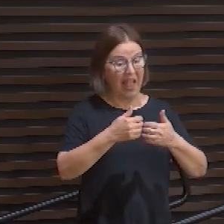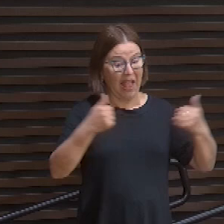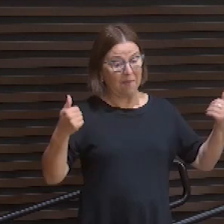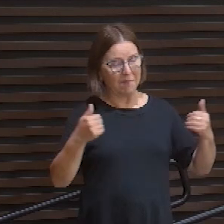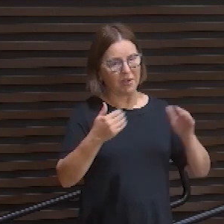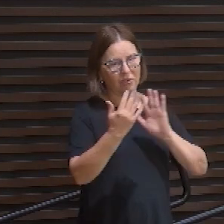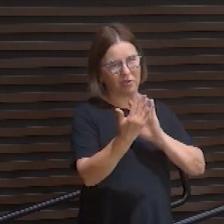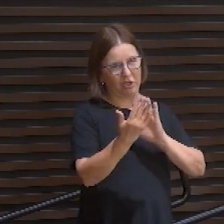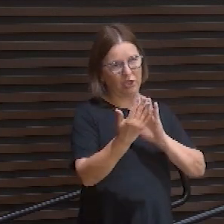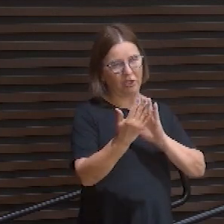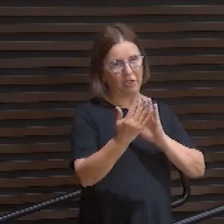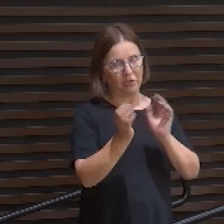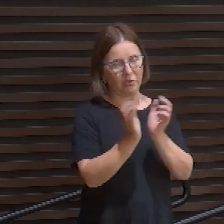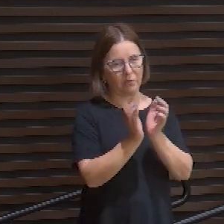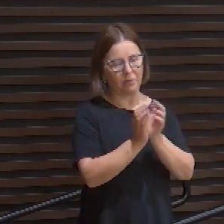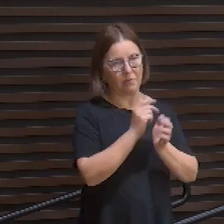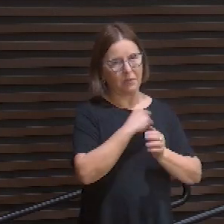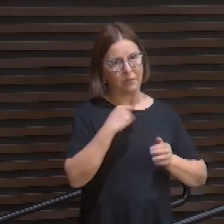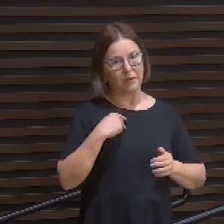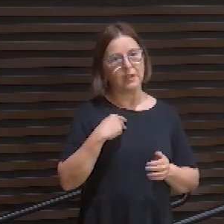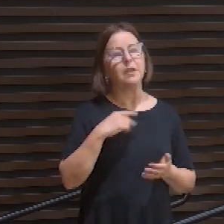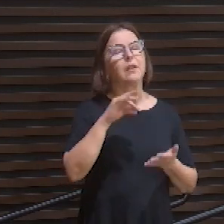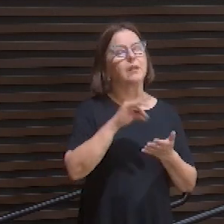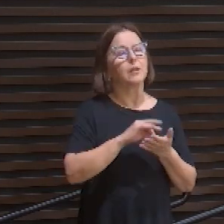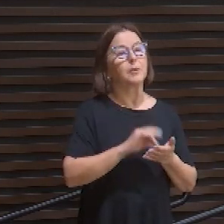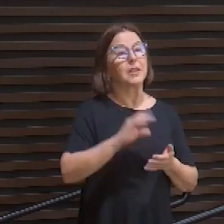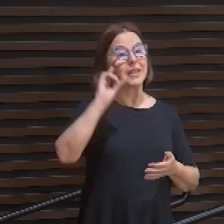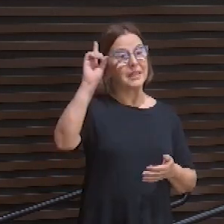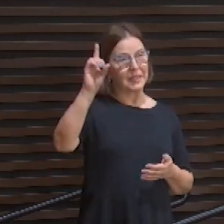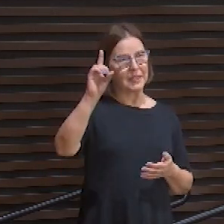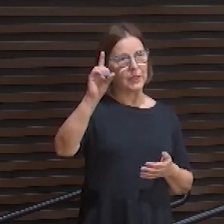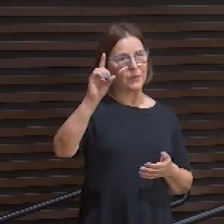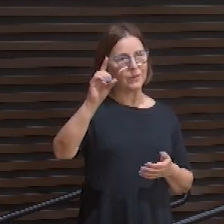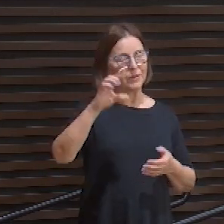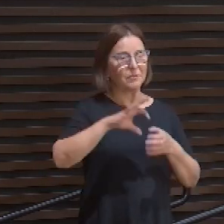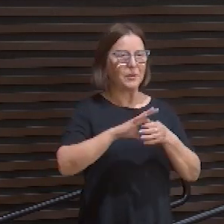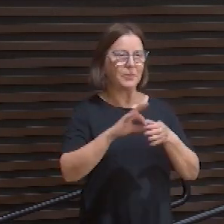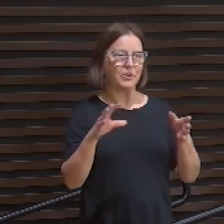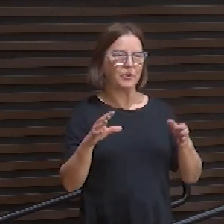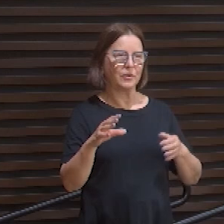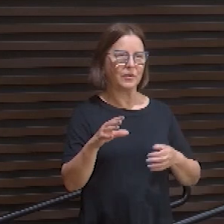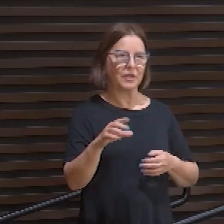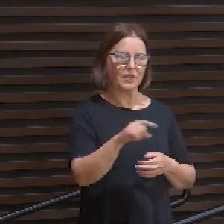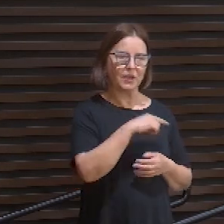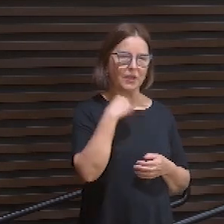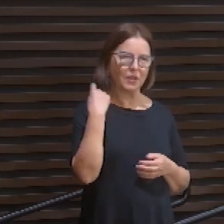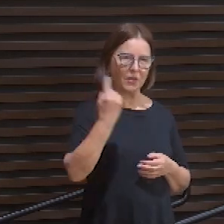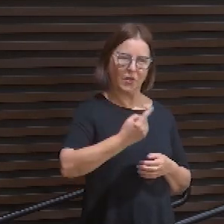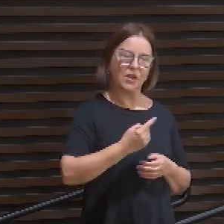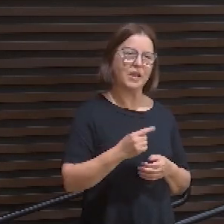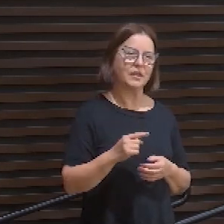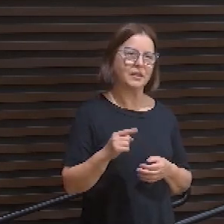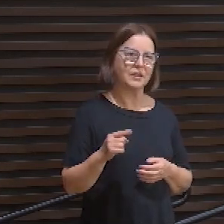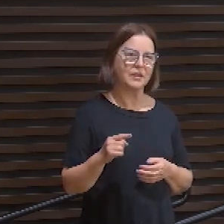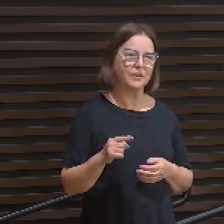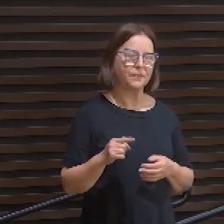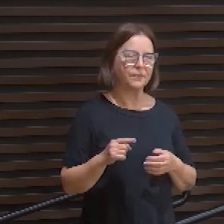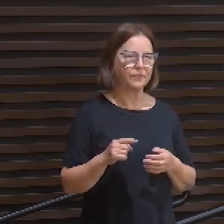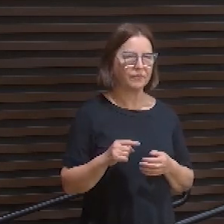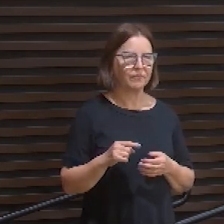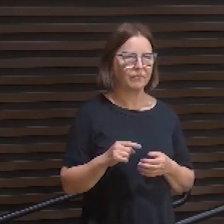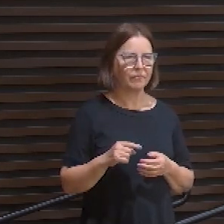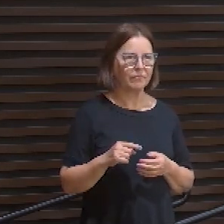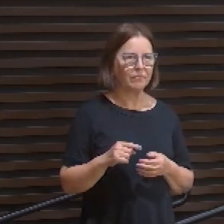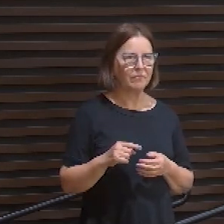permitiu que nós saíssemos do campo intelectual, de encher